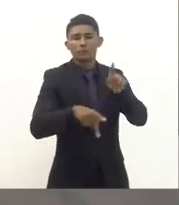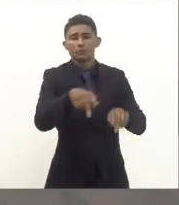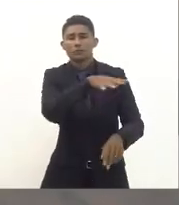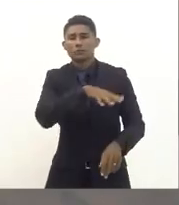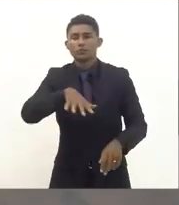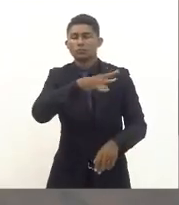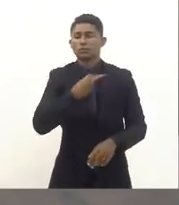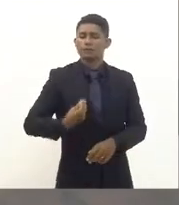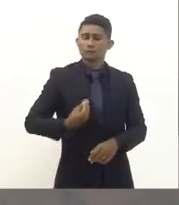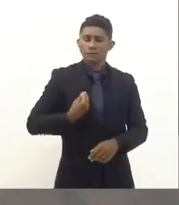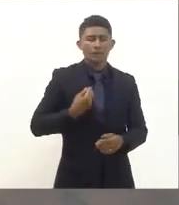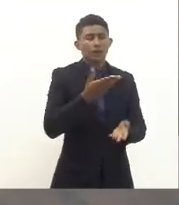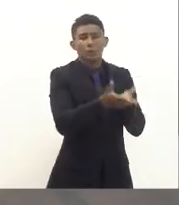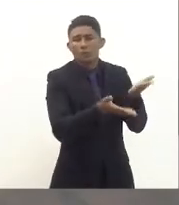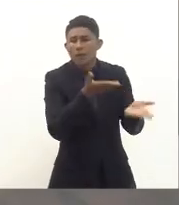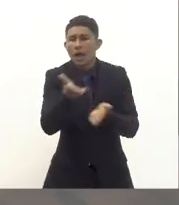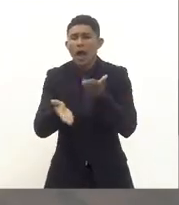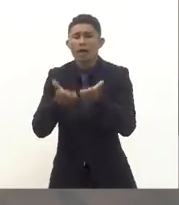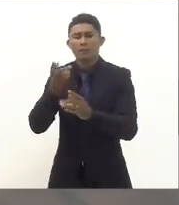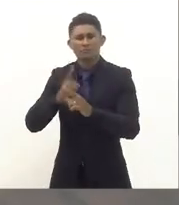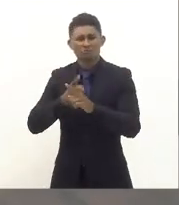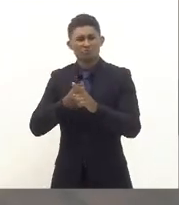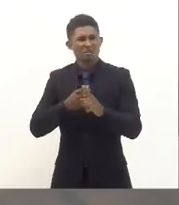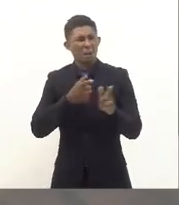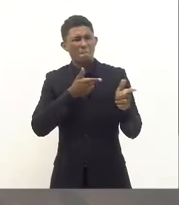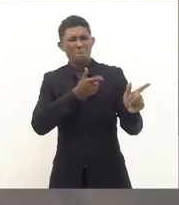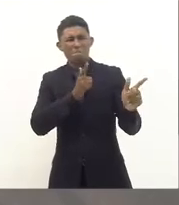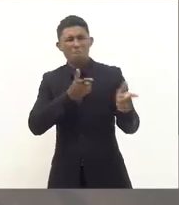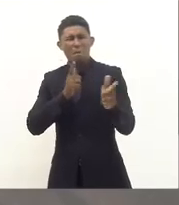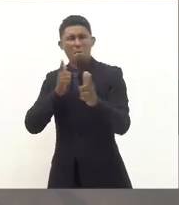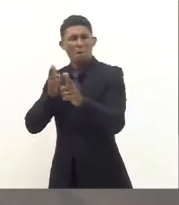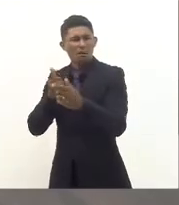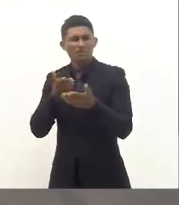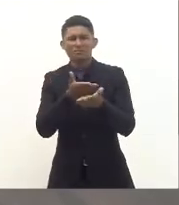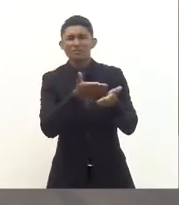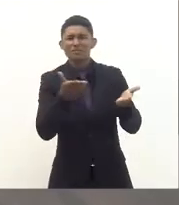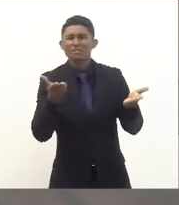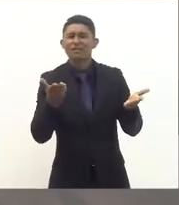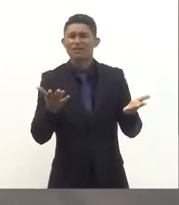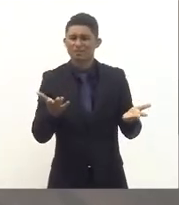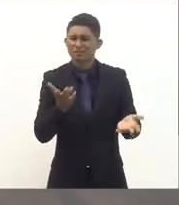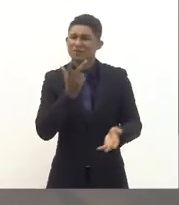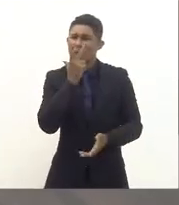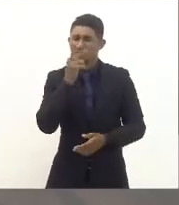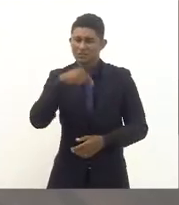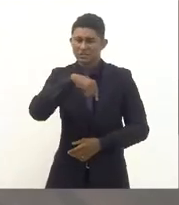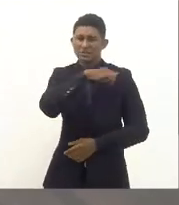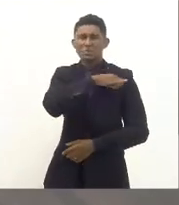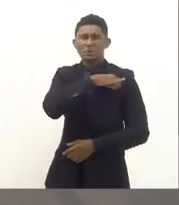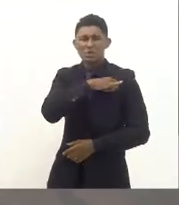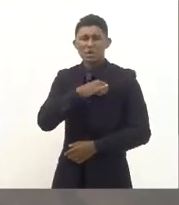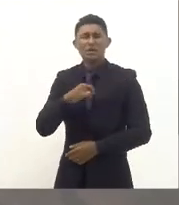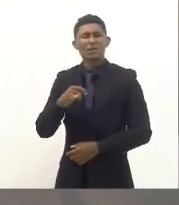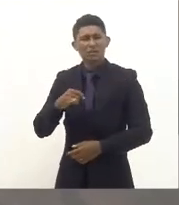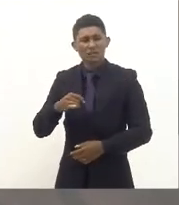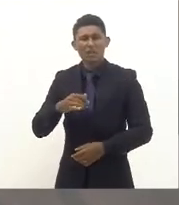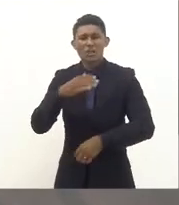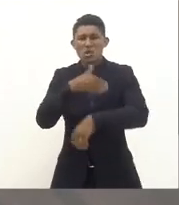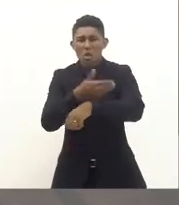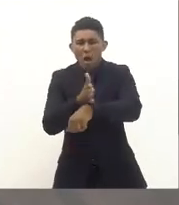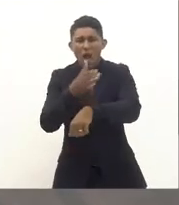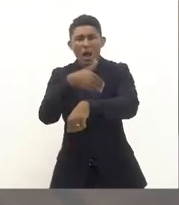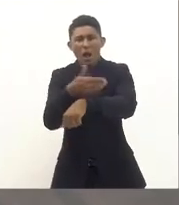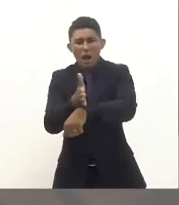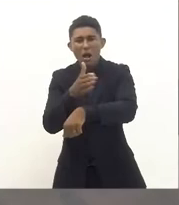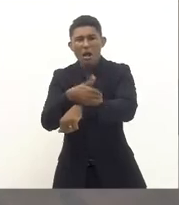Fluminense a bala perdida e se institucionalizou e virou folclore no estado do Rio de Janeiro não se pode